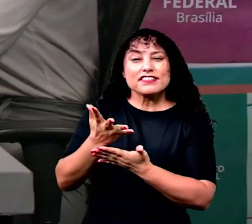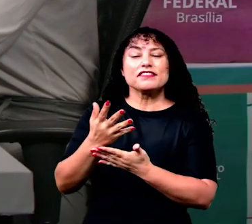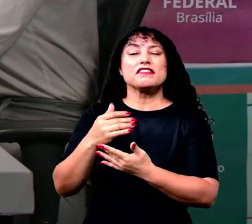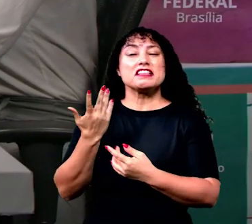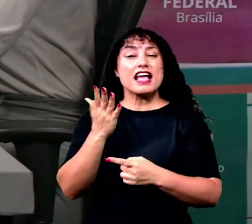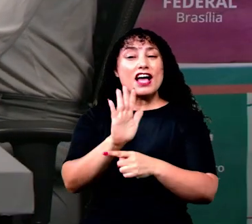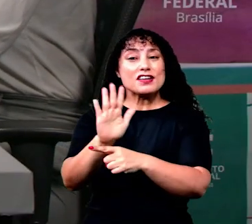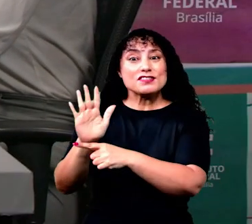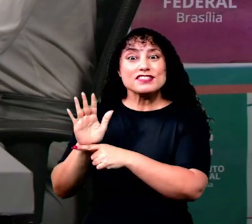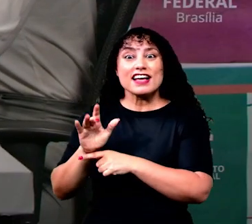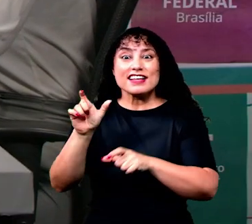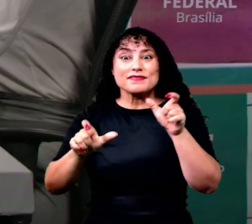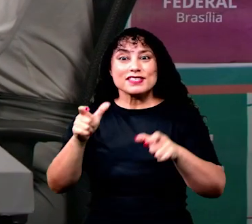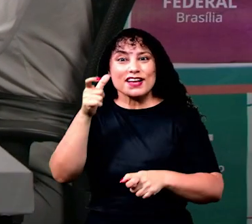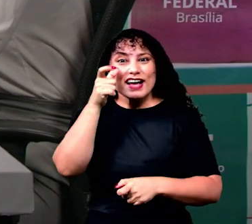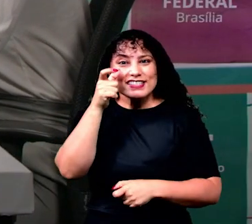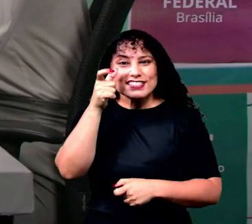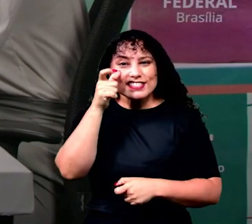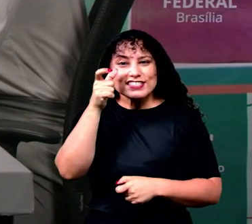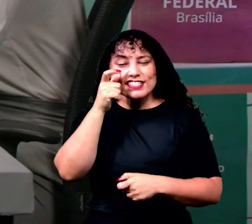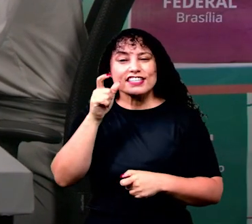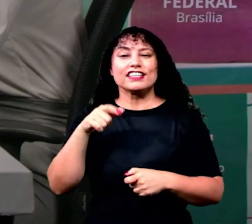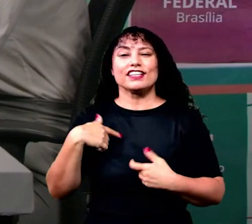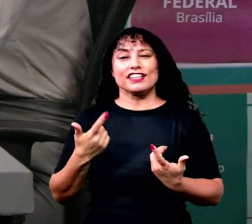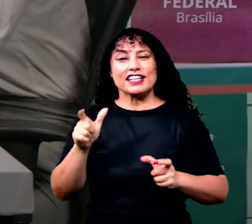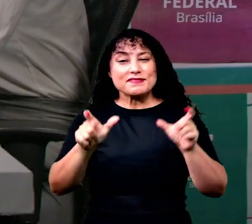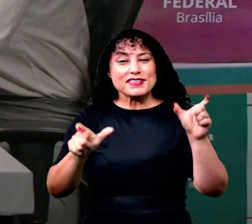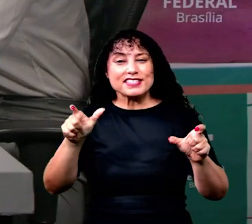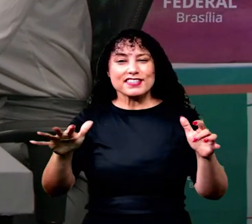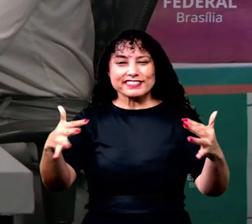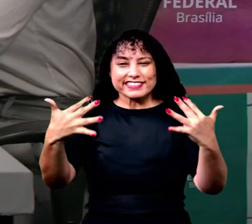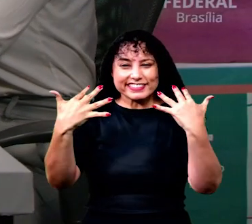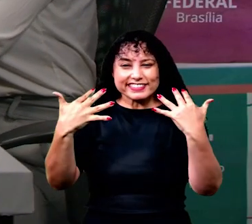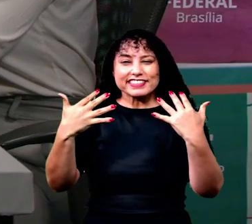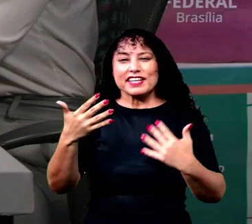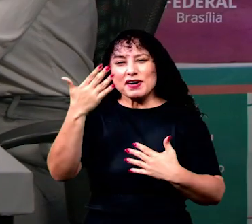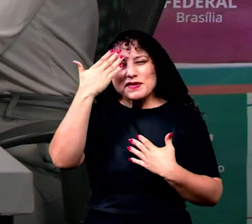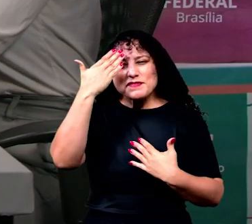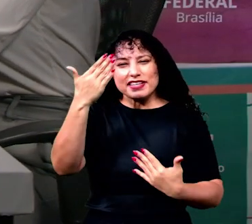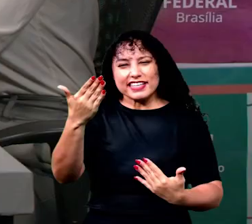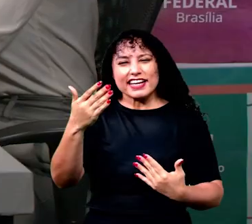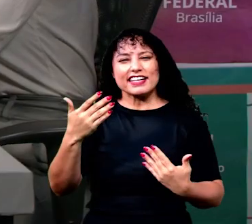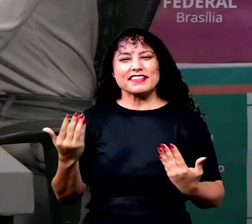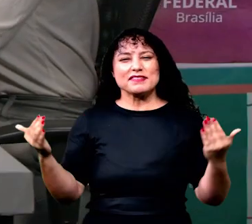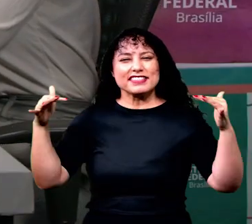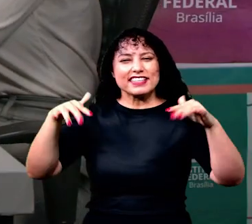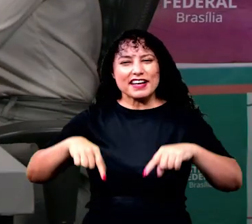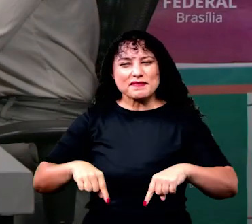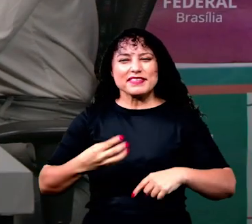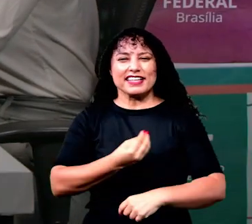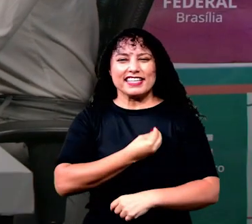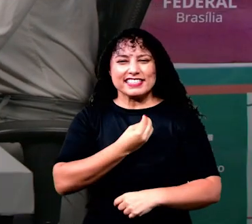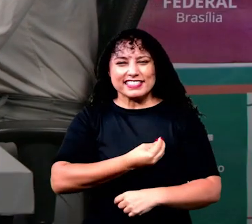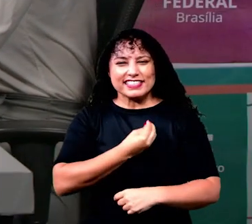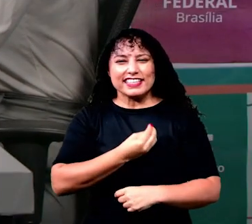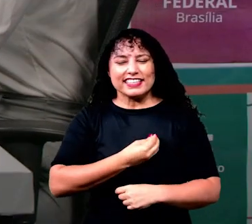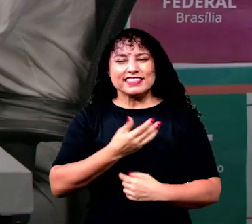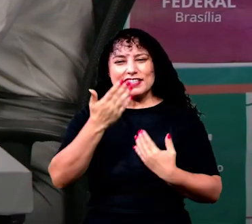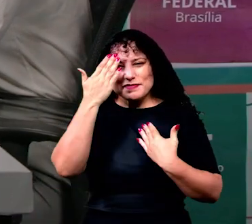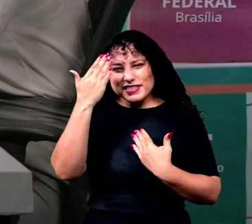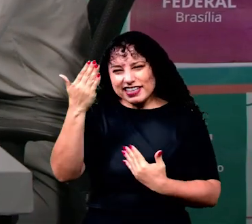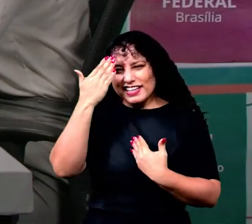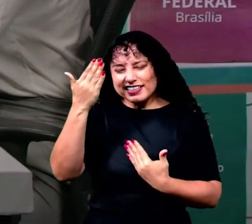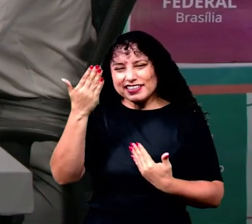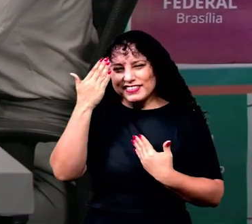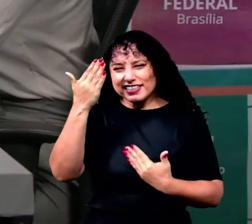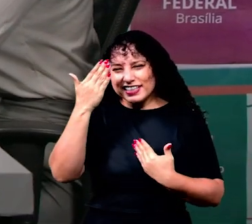vai ser muito benéfico para quem estiver assistindo, os nossos telespectadores. Muito obrigada pela presença de vocês, foi muito Obrigada a